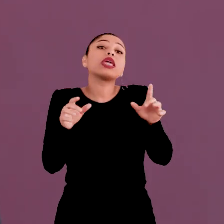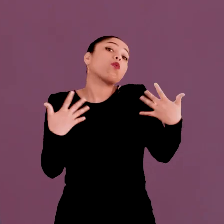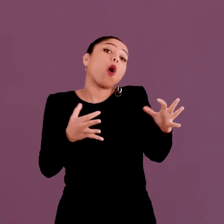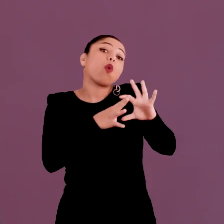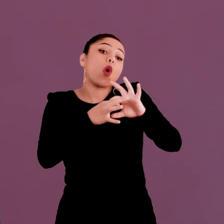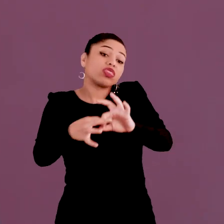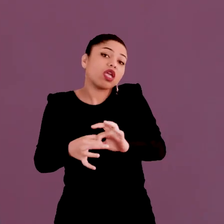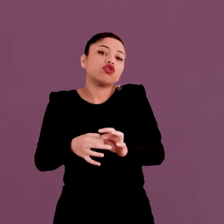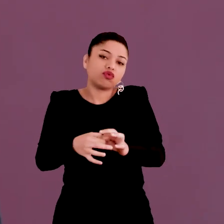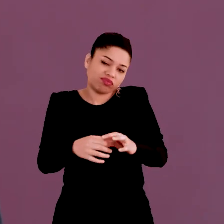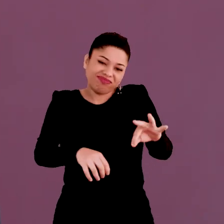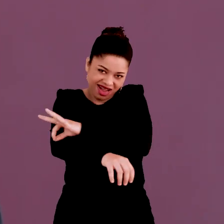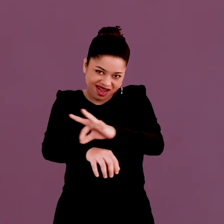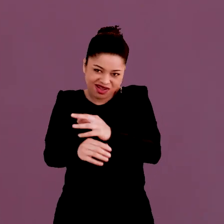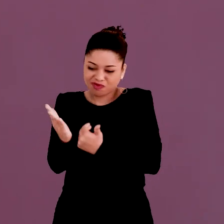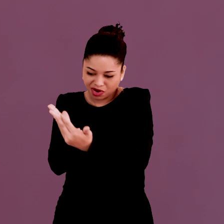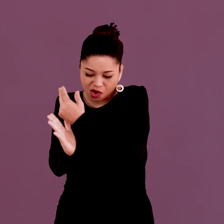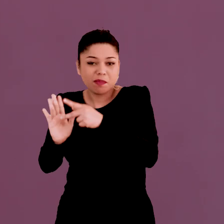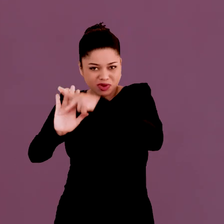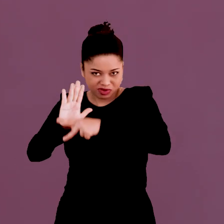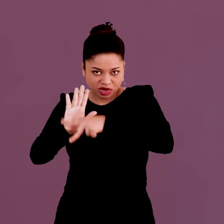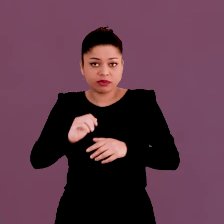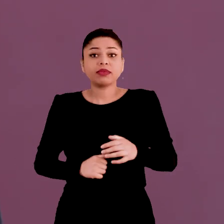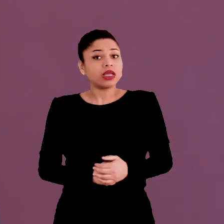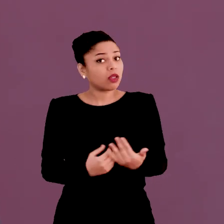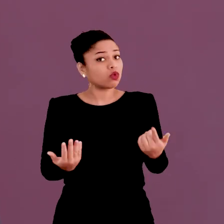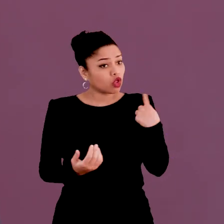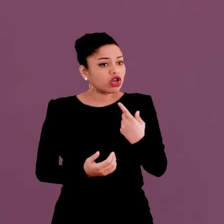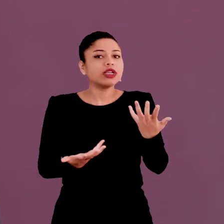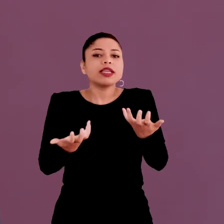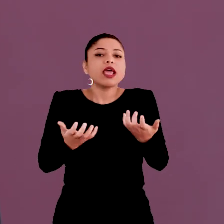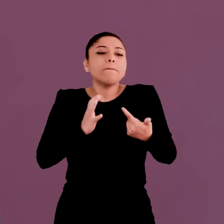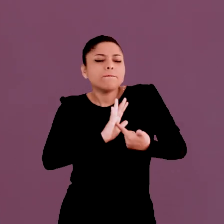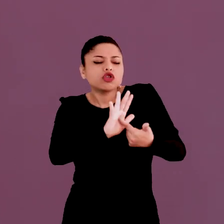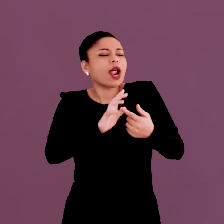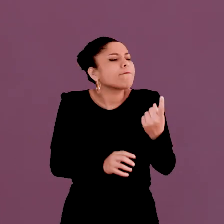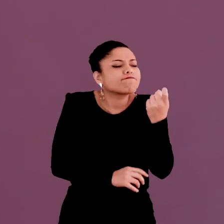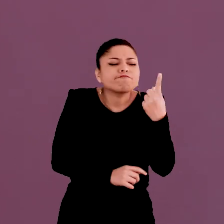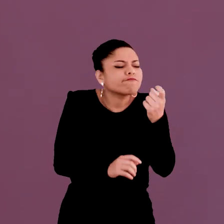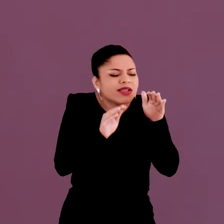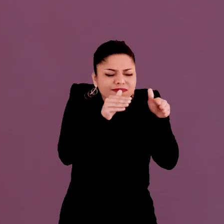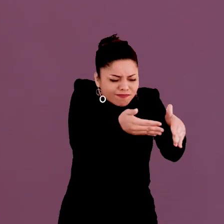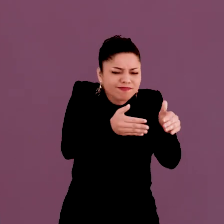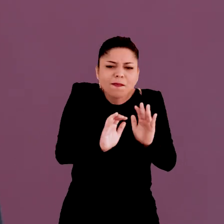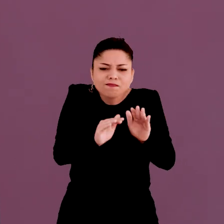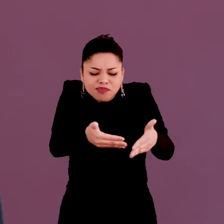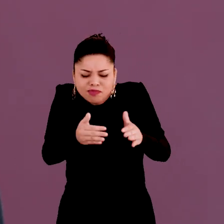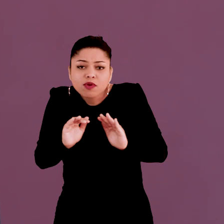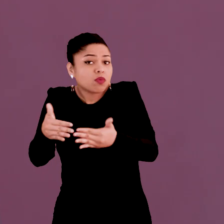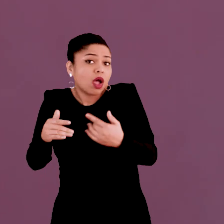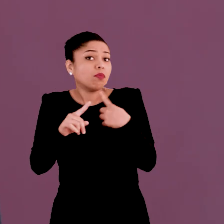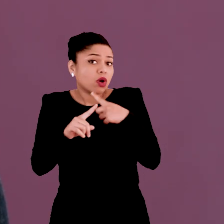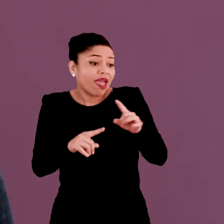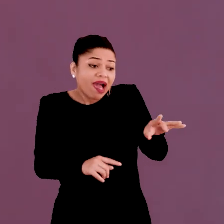localizam. Nessa edição, a exposição buscou trazer a individualidade de cada um desses projetos, realçando um pouco da história que eles